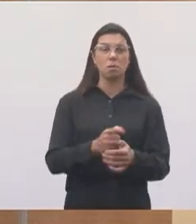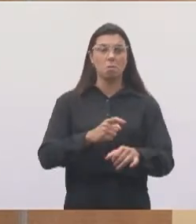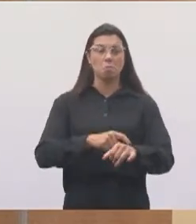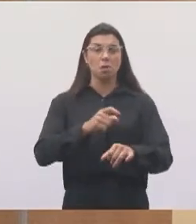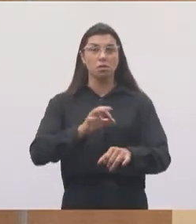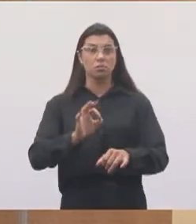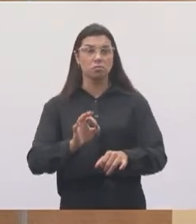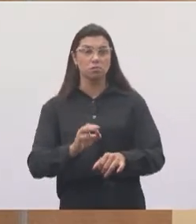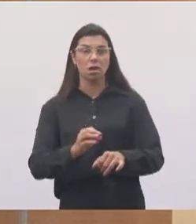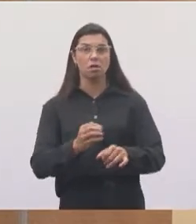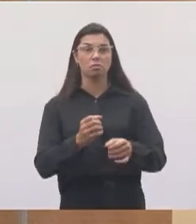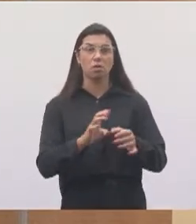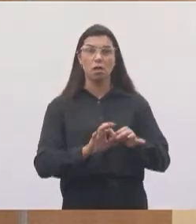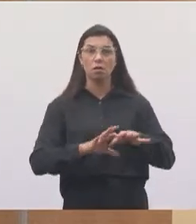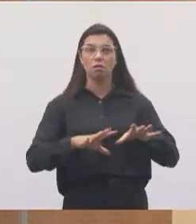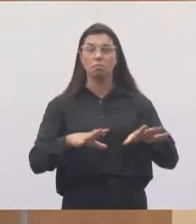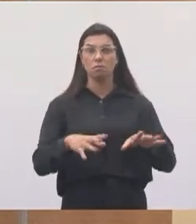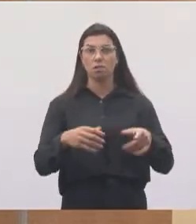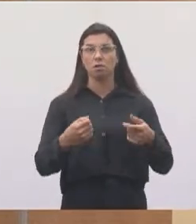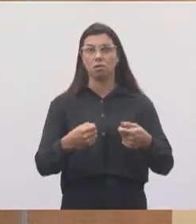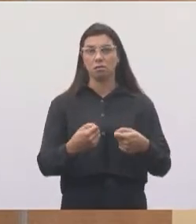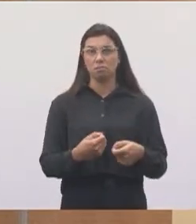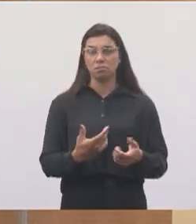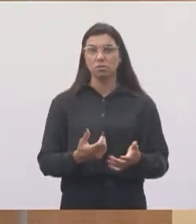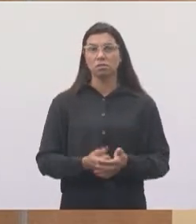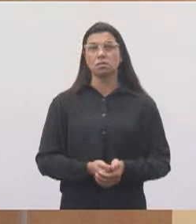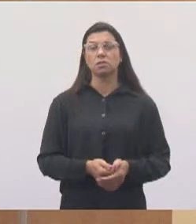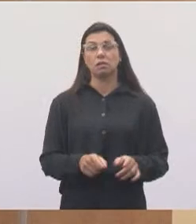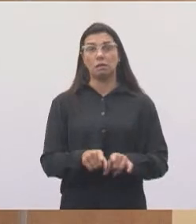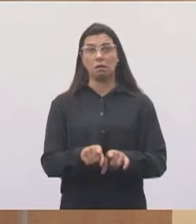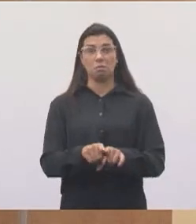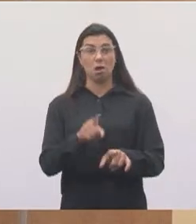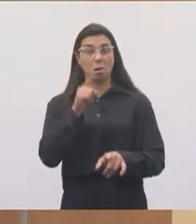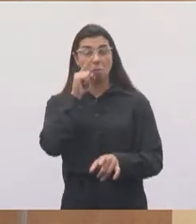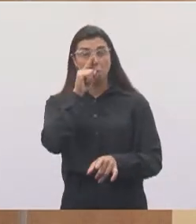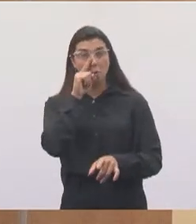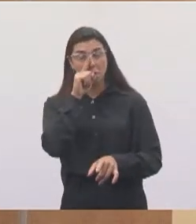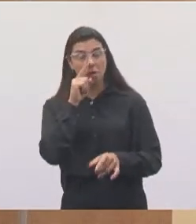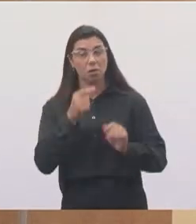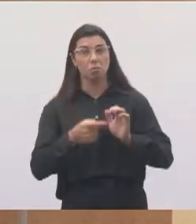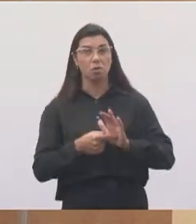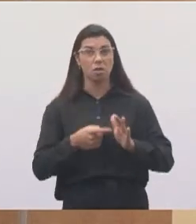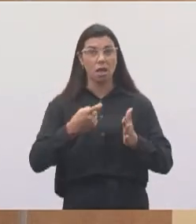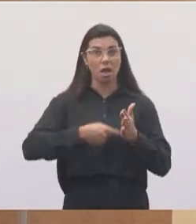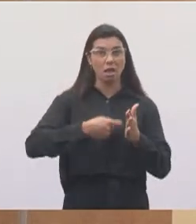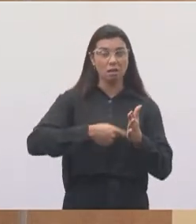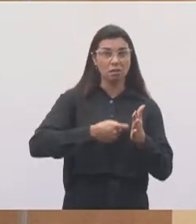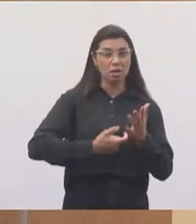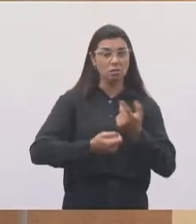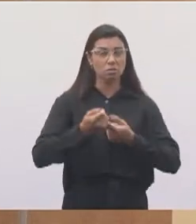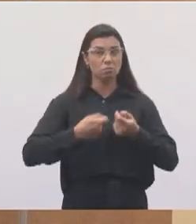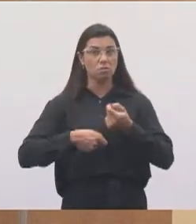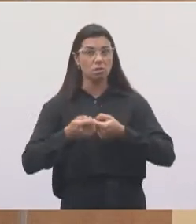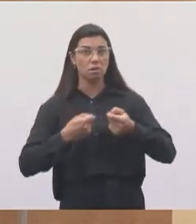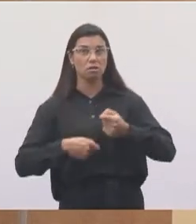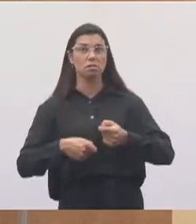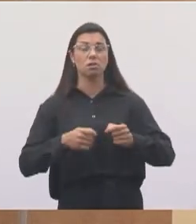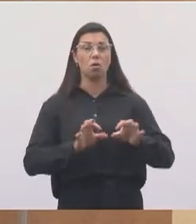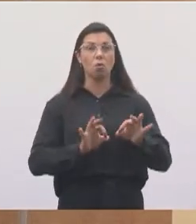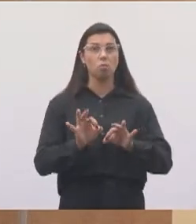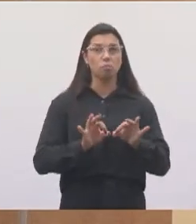dos benefícios de risco adicionais à taxa de administração, mantendo o